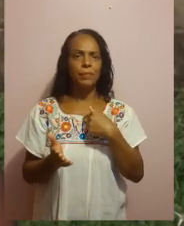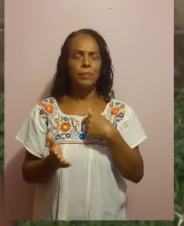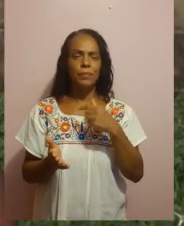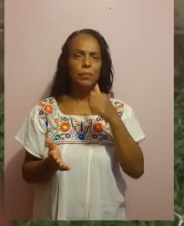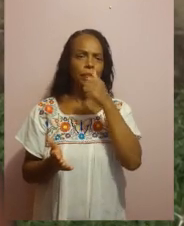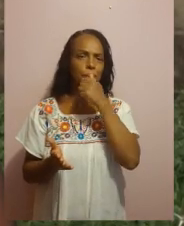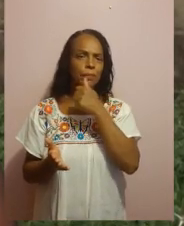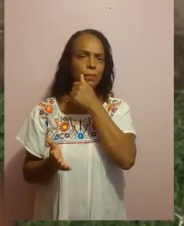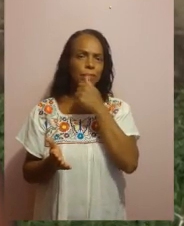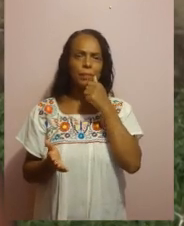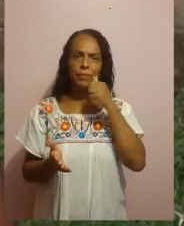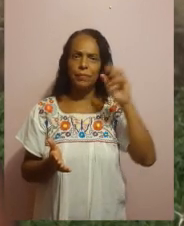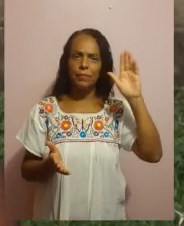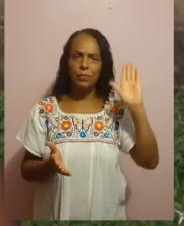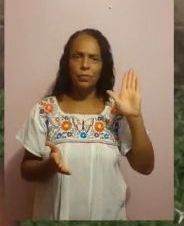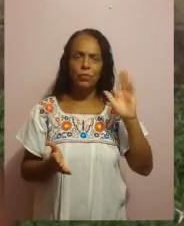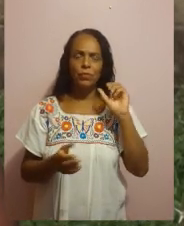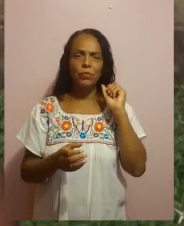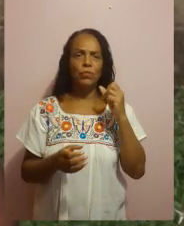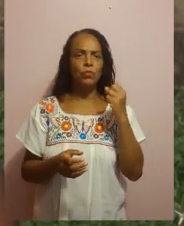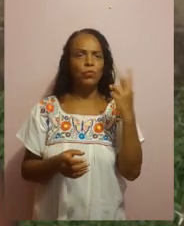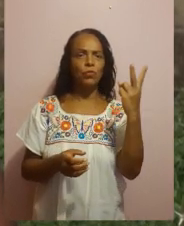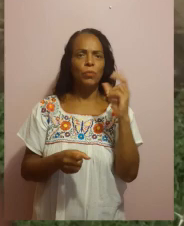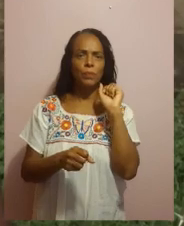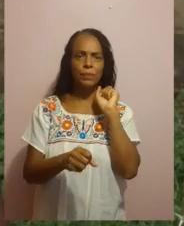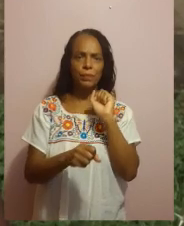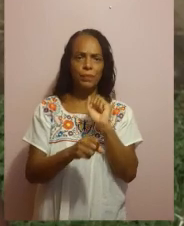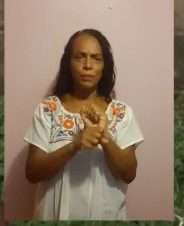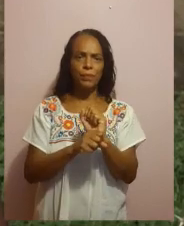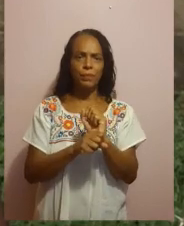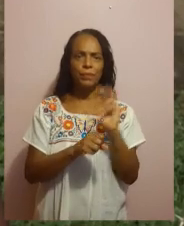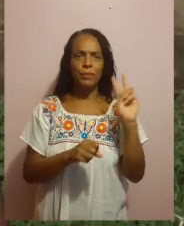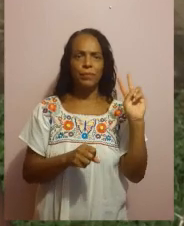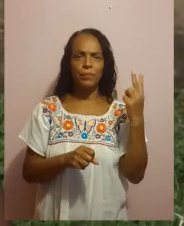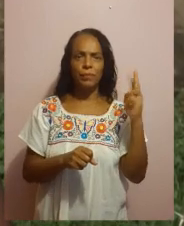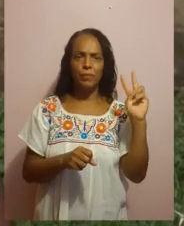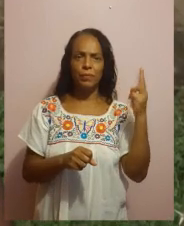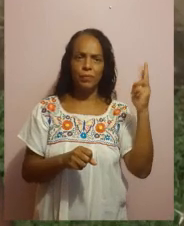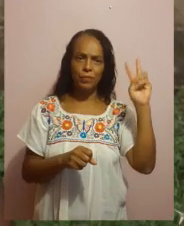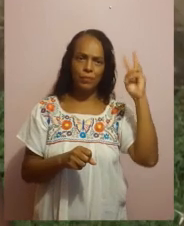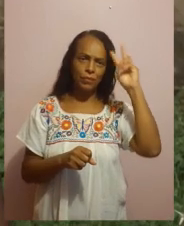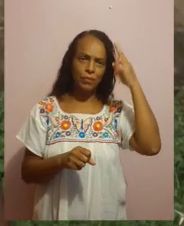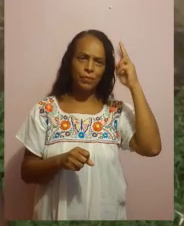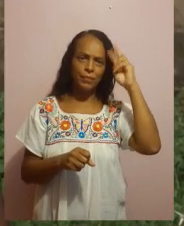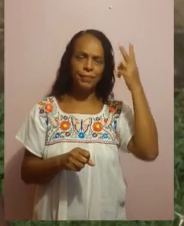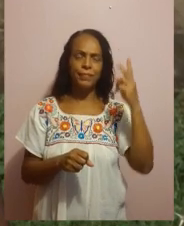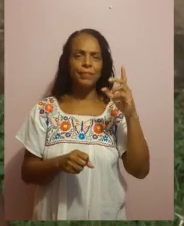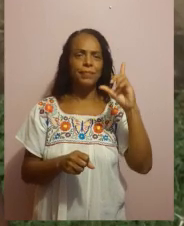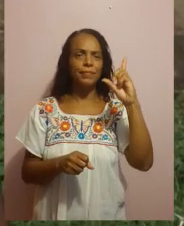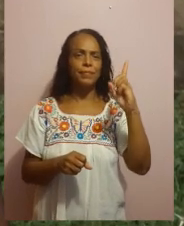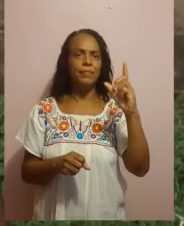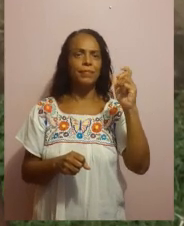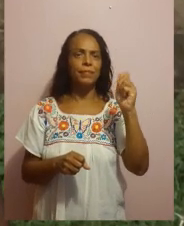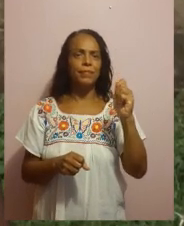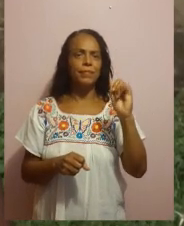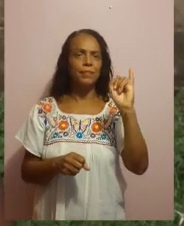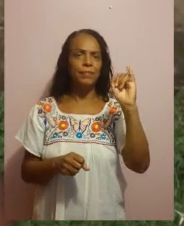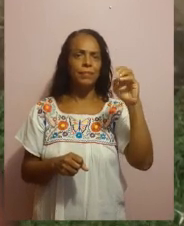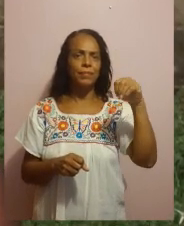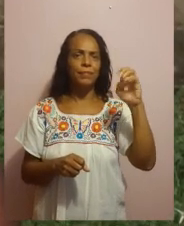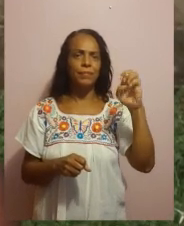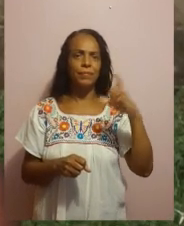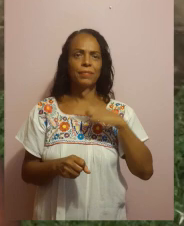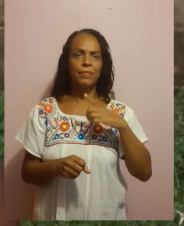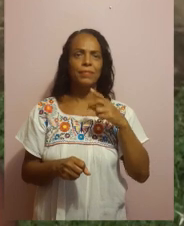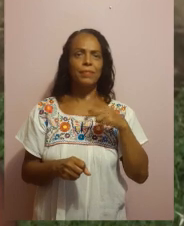que vou parar com essa história do daime. Só que quando era para ele repetir, ele dizia: eu